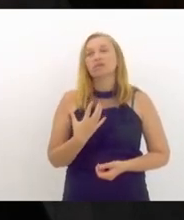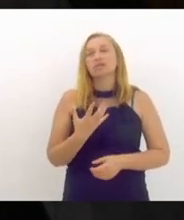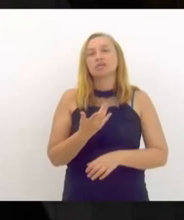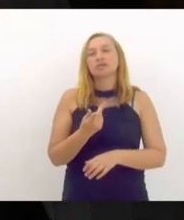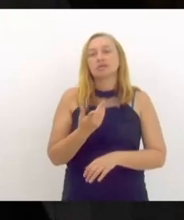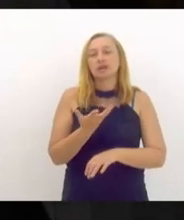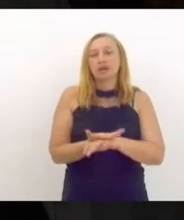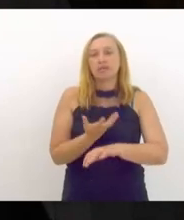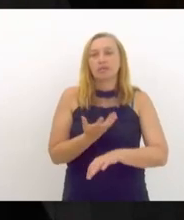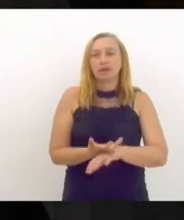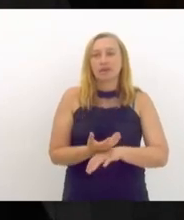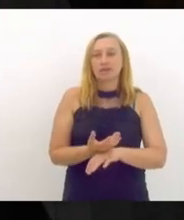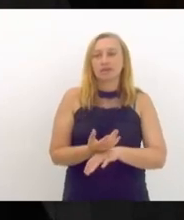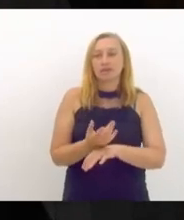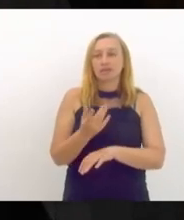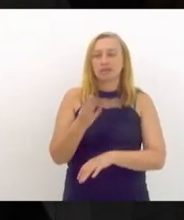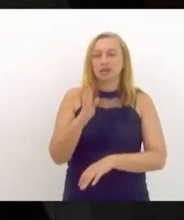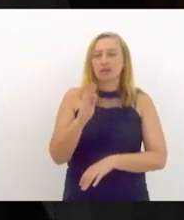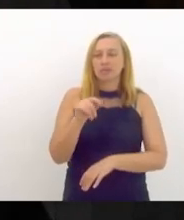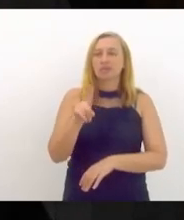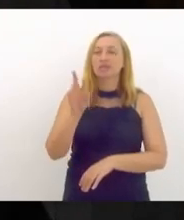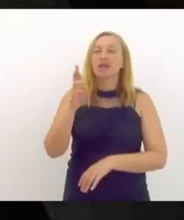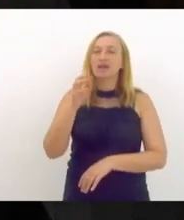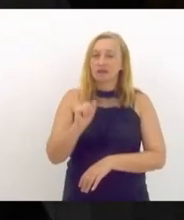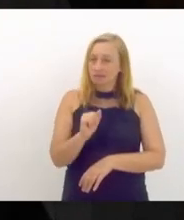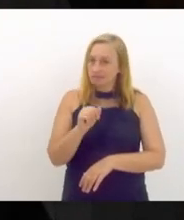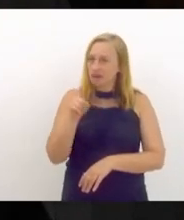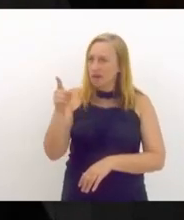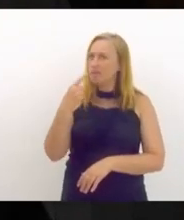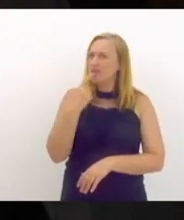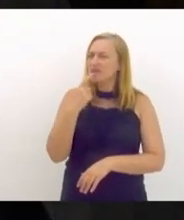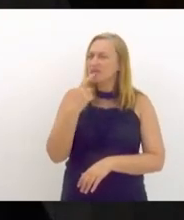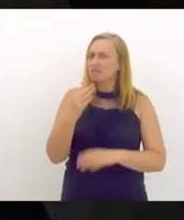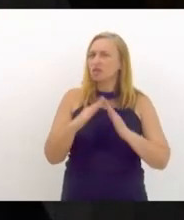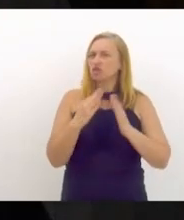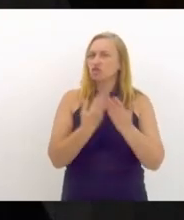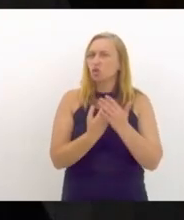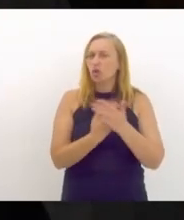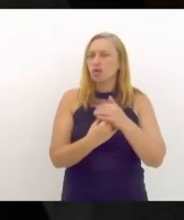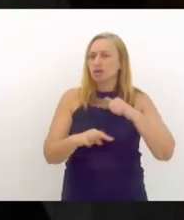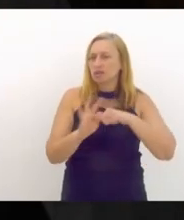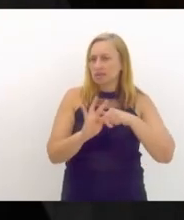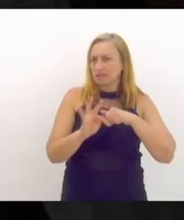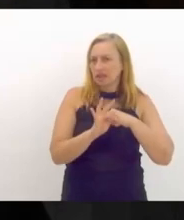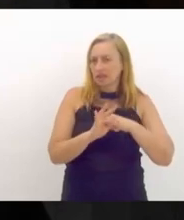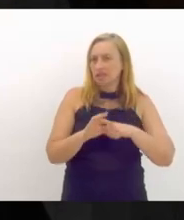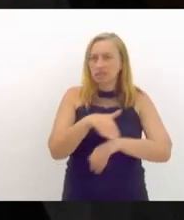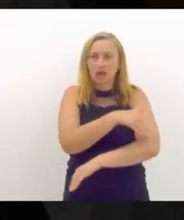da Bandeira, ali pertinho da escola técnica, né? Ali quase esquina da rua Ceará.